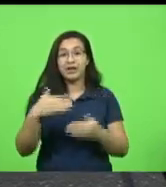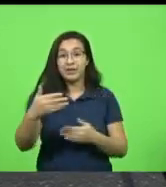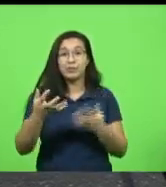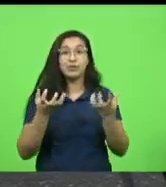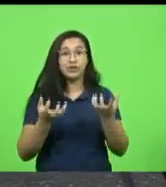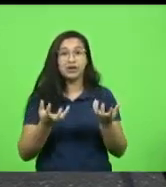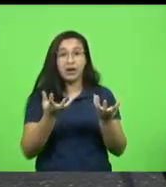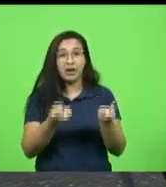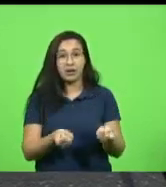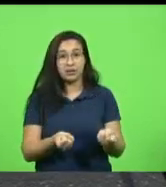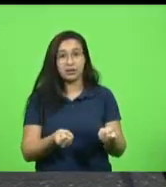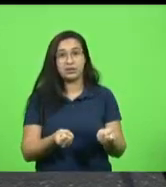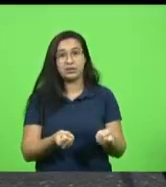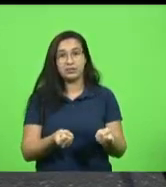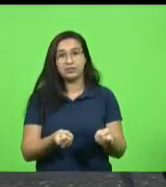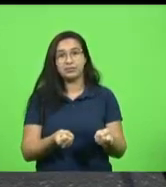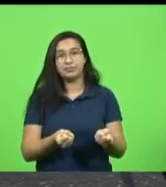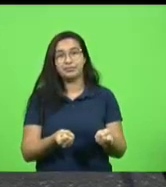sim ou se não.